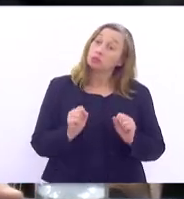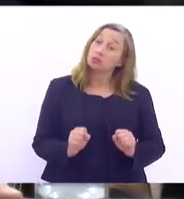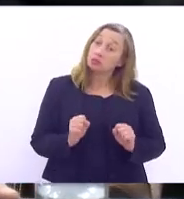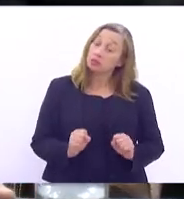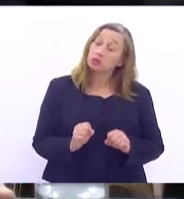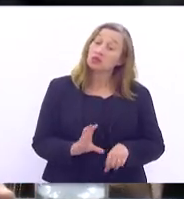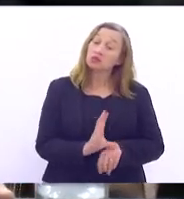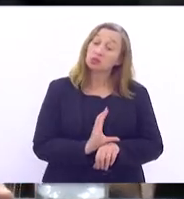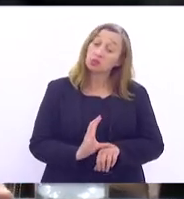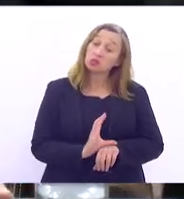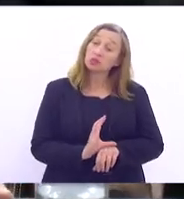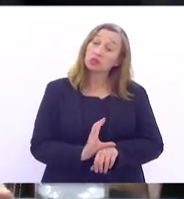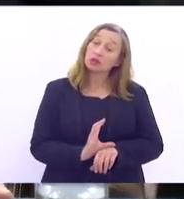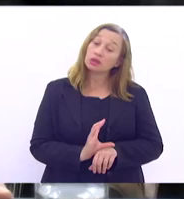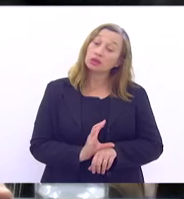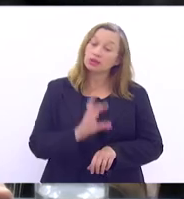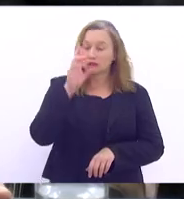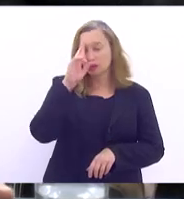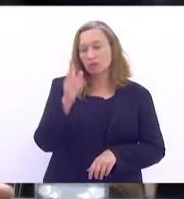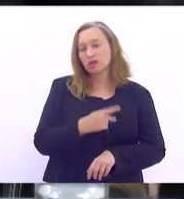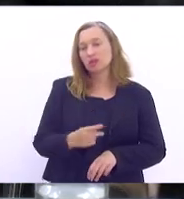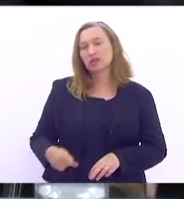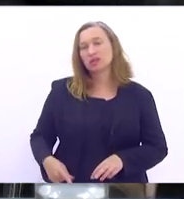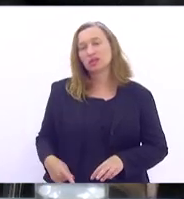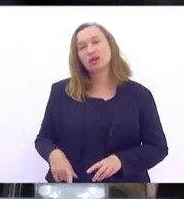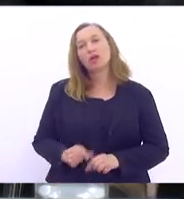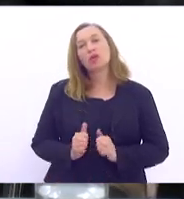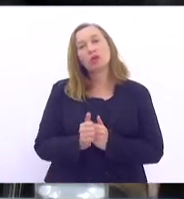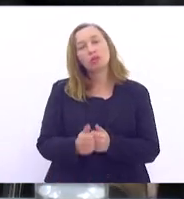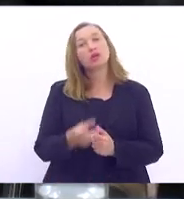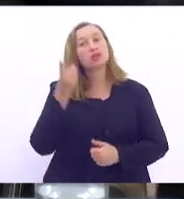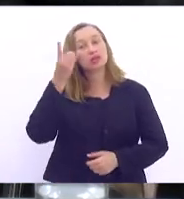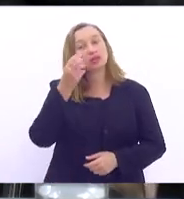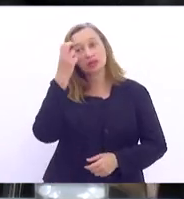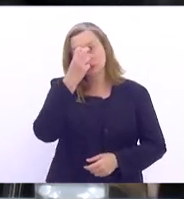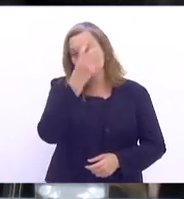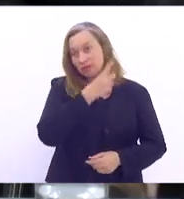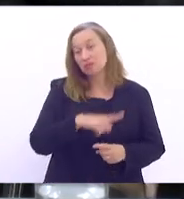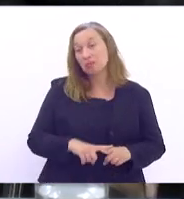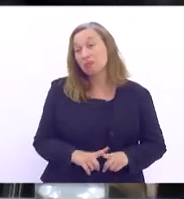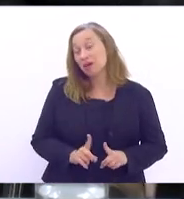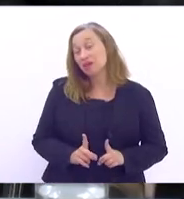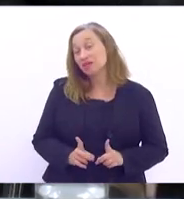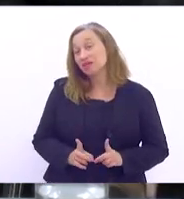pela constitucionalidade, senhor presidente, acompanho a deputada Verônica Lima,